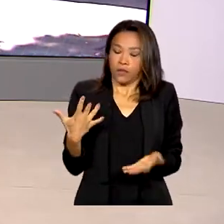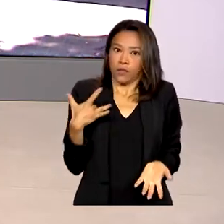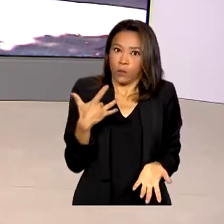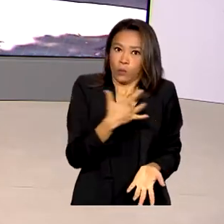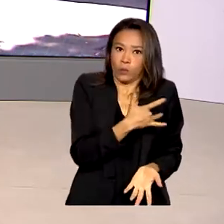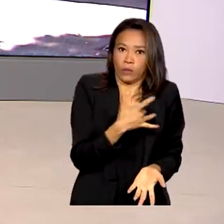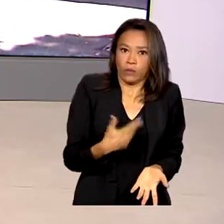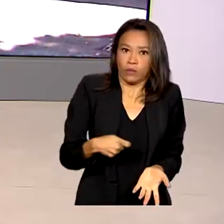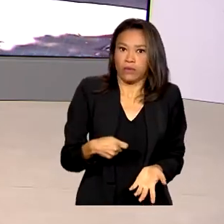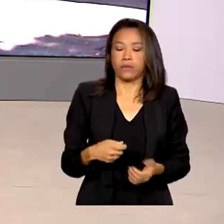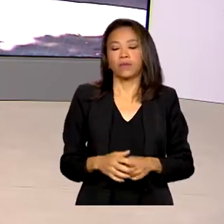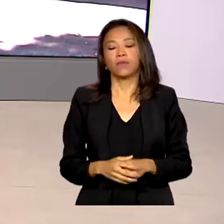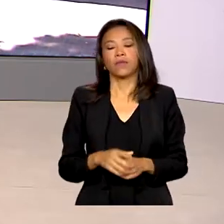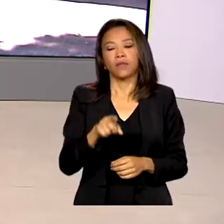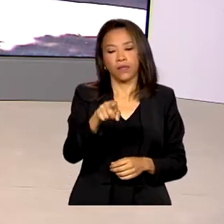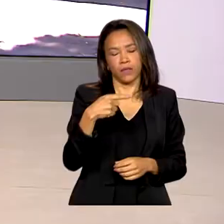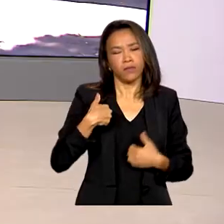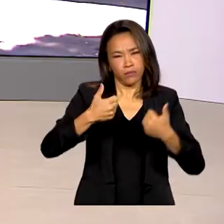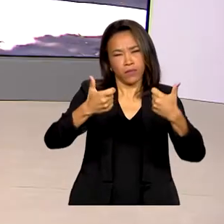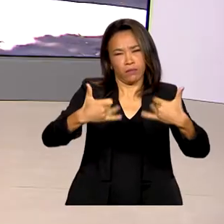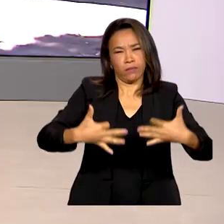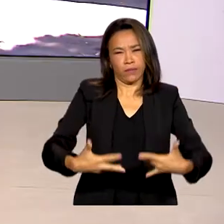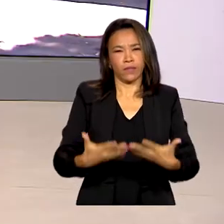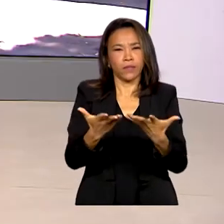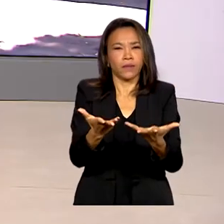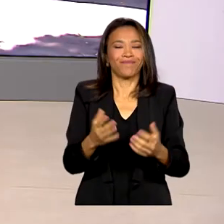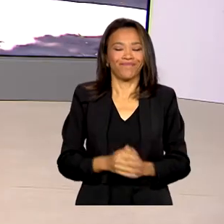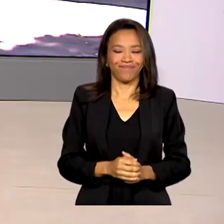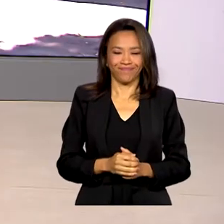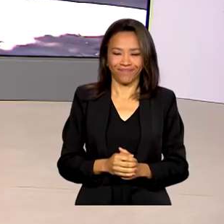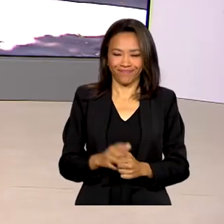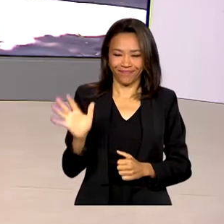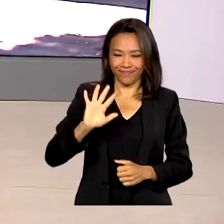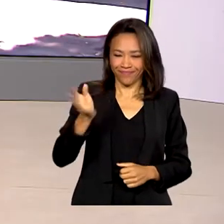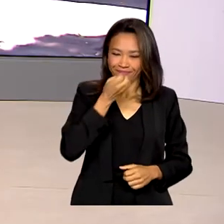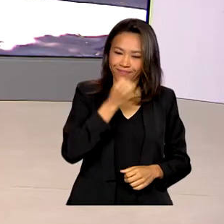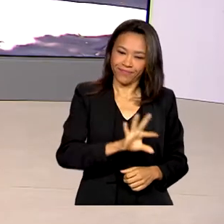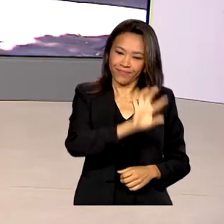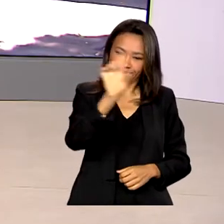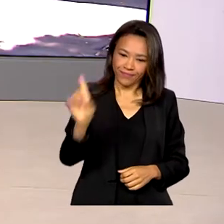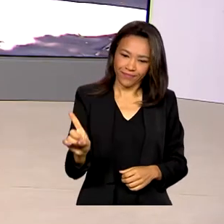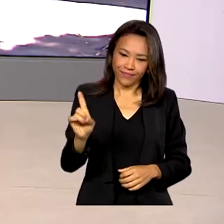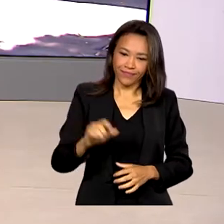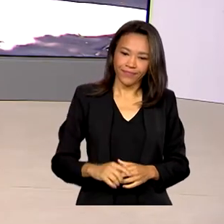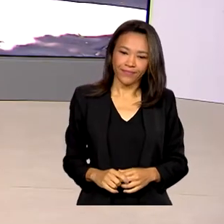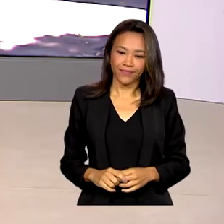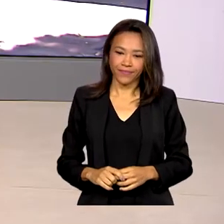que está no palácio do Alvorada e tem mais informações para a gente bom dia Glauco